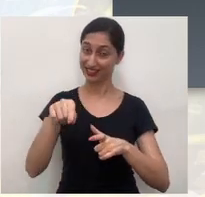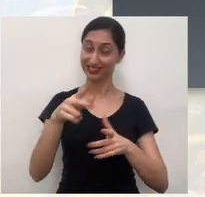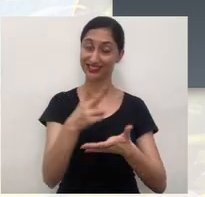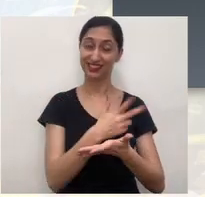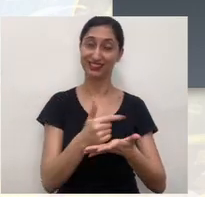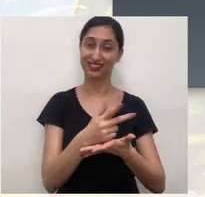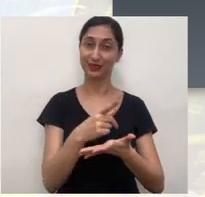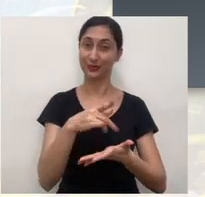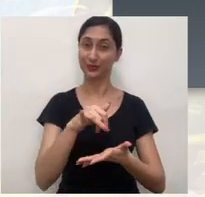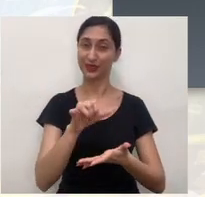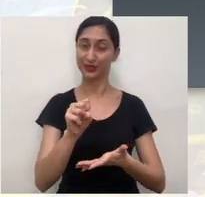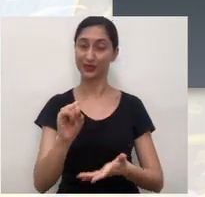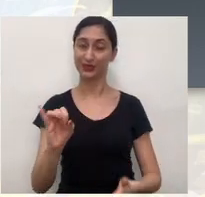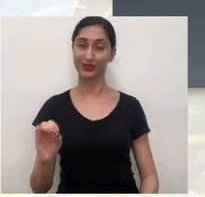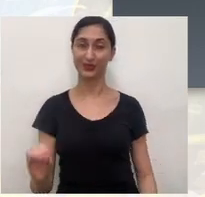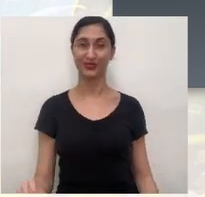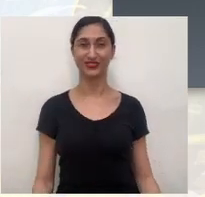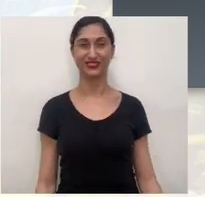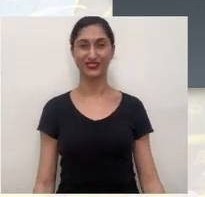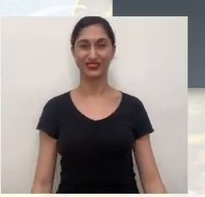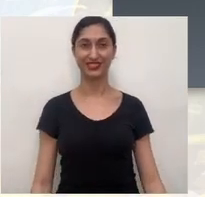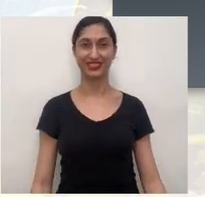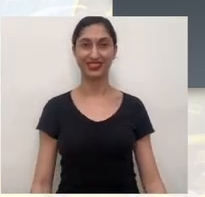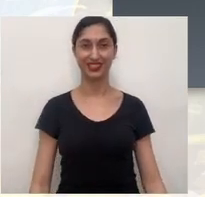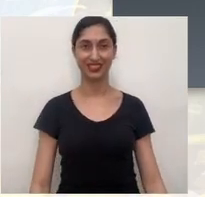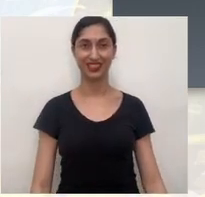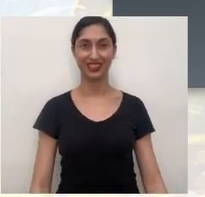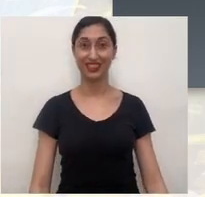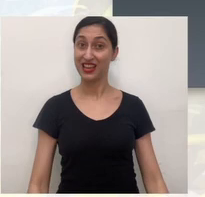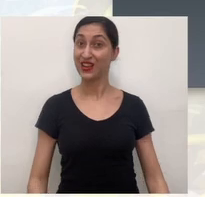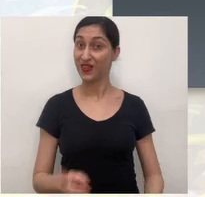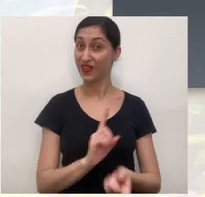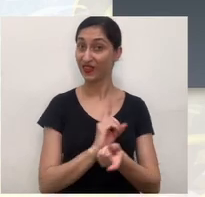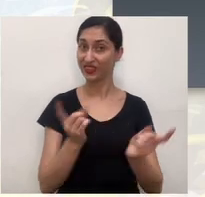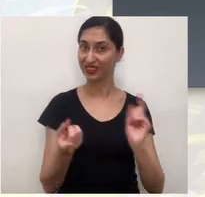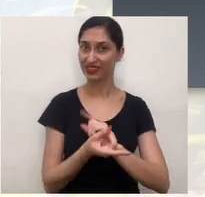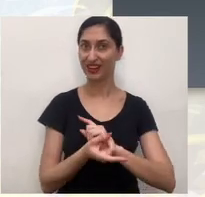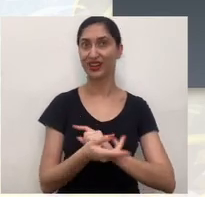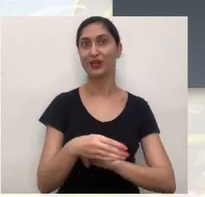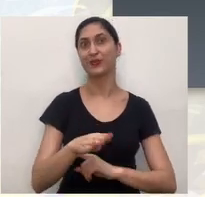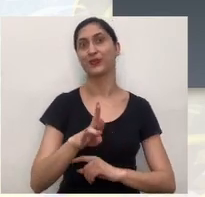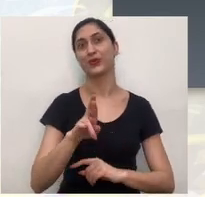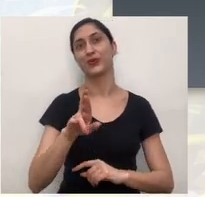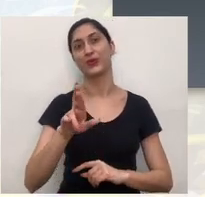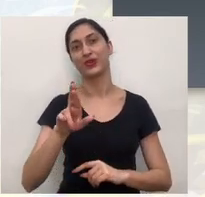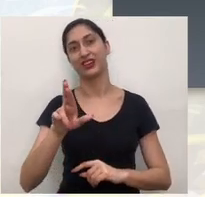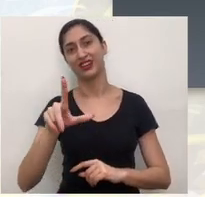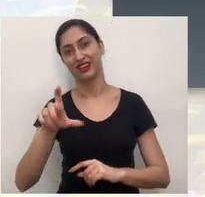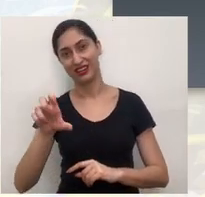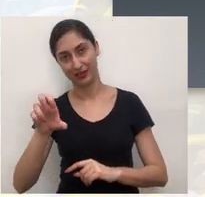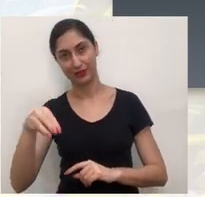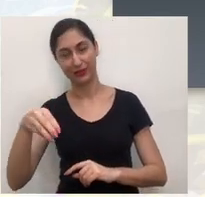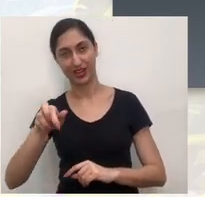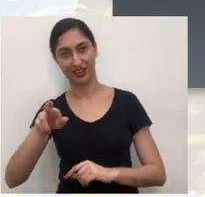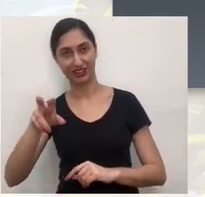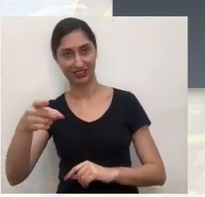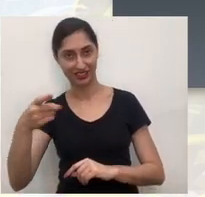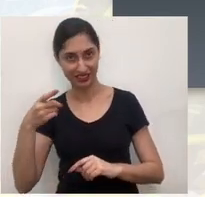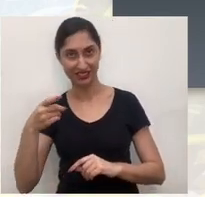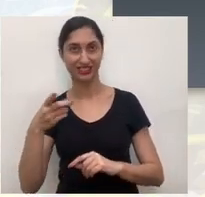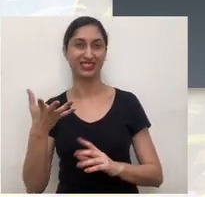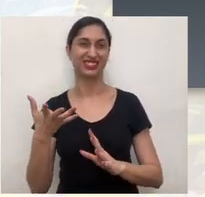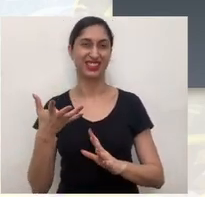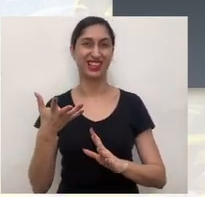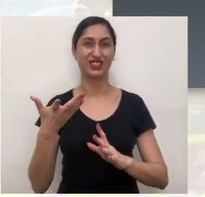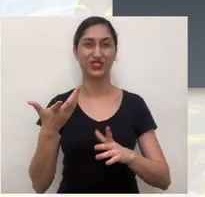piso, né? O que contraria a ideia inicial do Burle Marx de ficar contido ali dentro e não sair pela